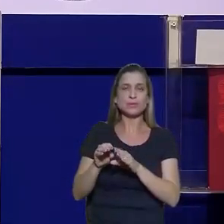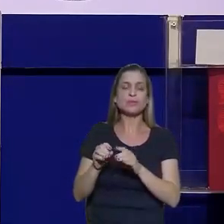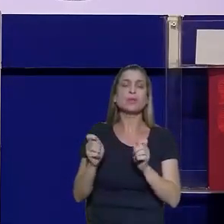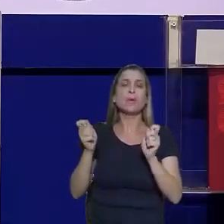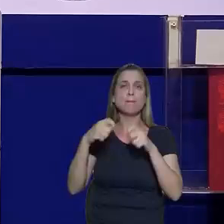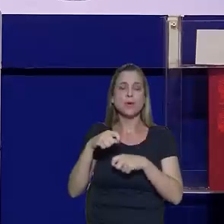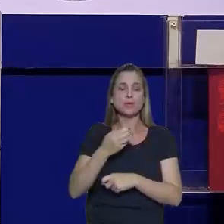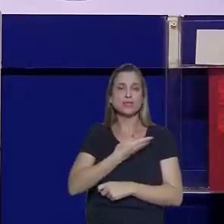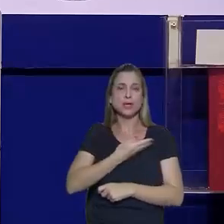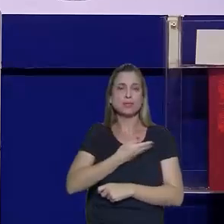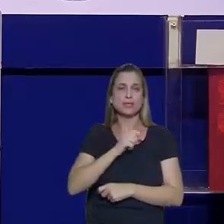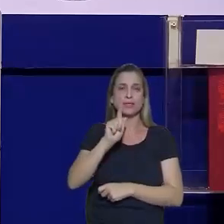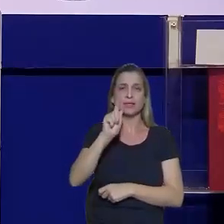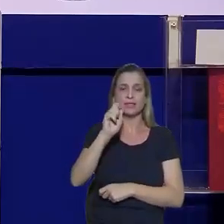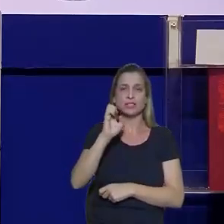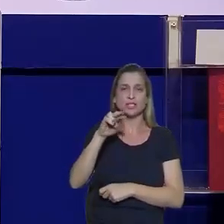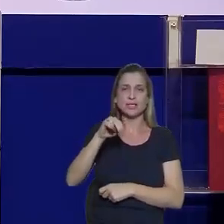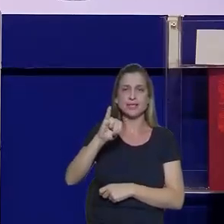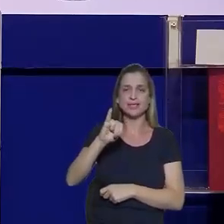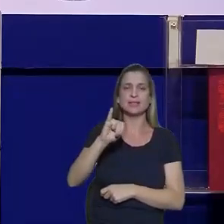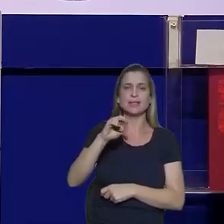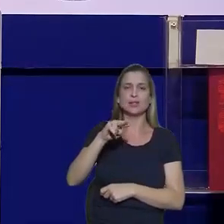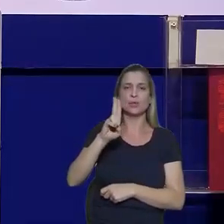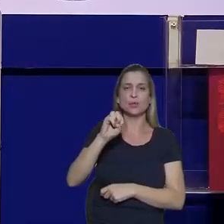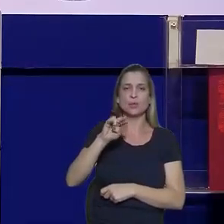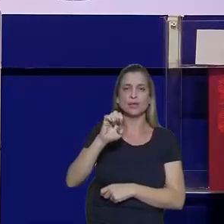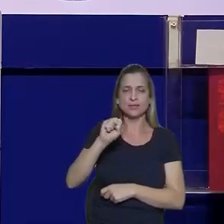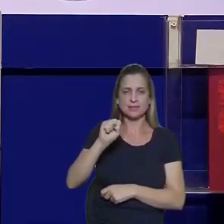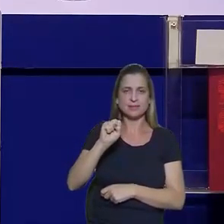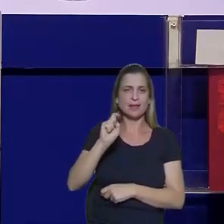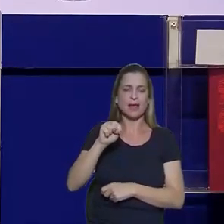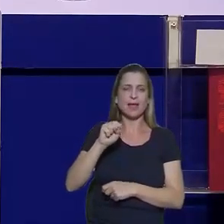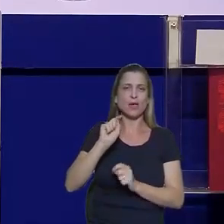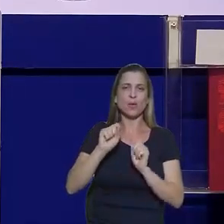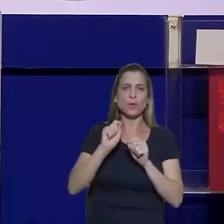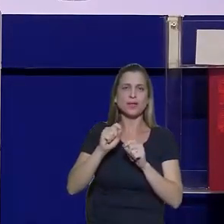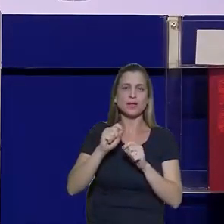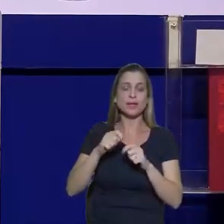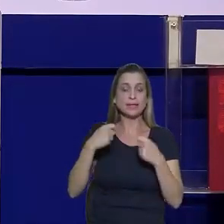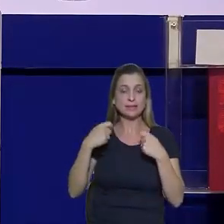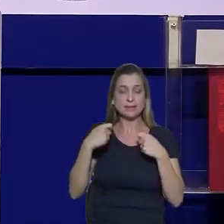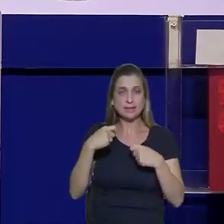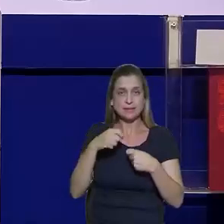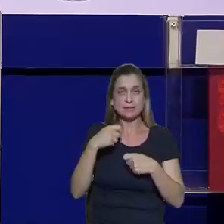Geni Nunes nos sugere sempre, ou nos aponta sempre, que é a necessidade de